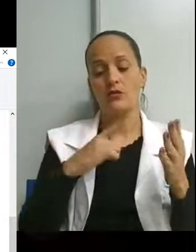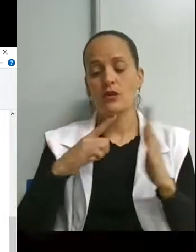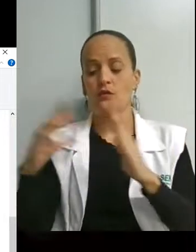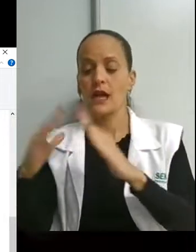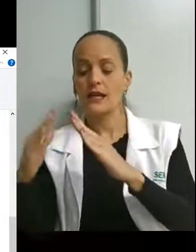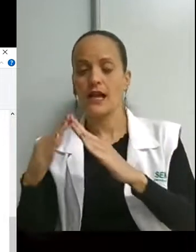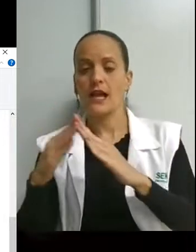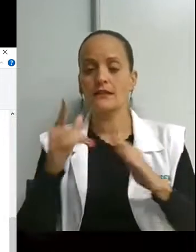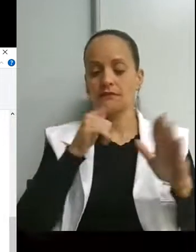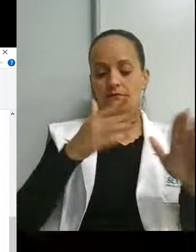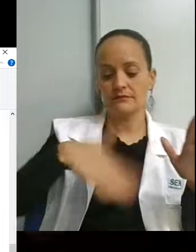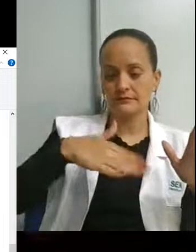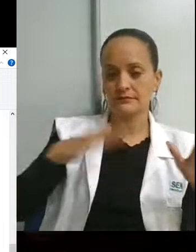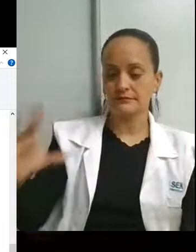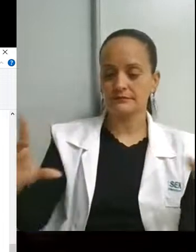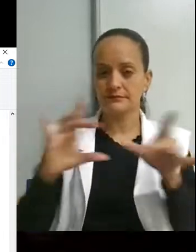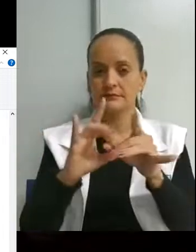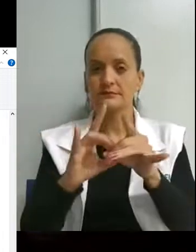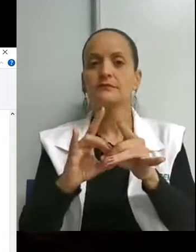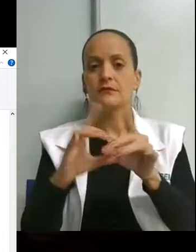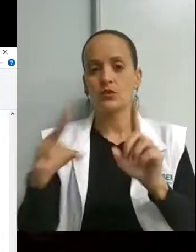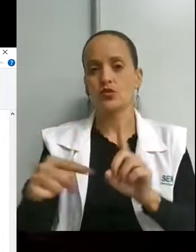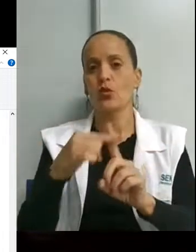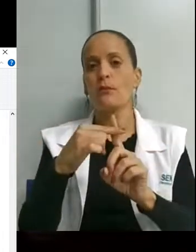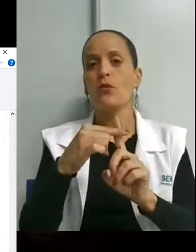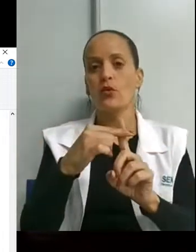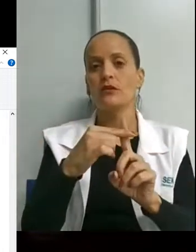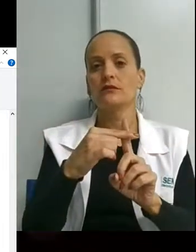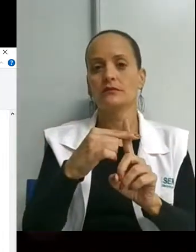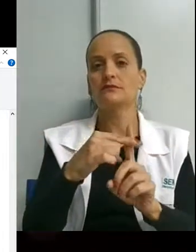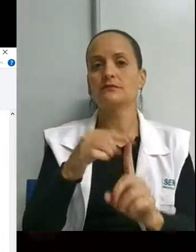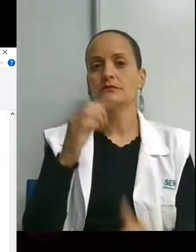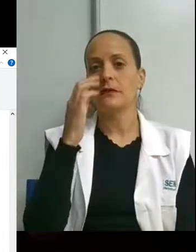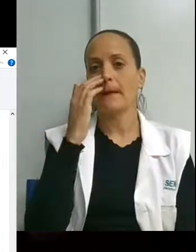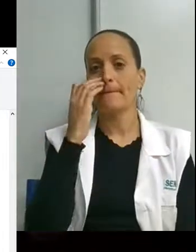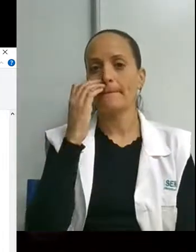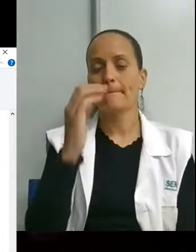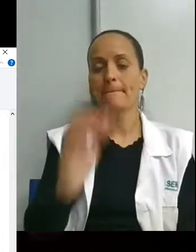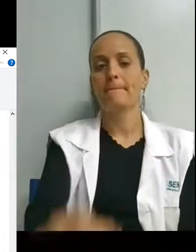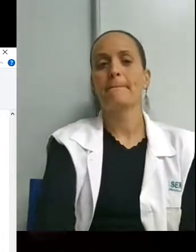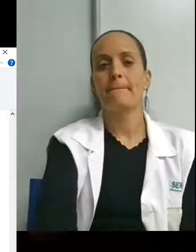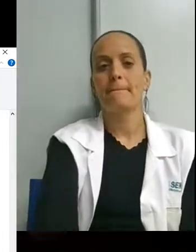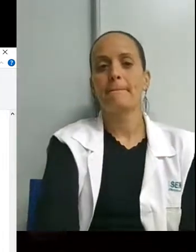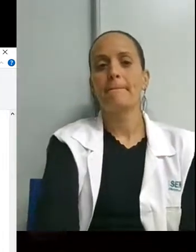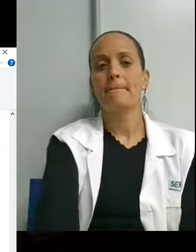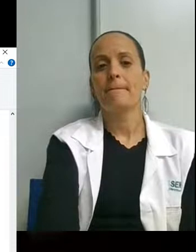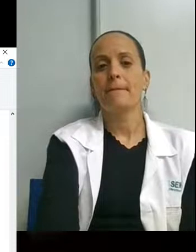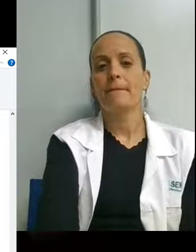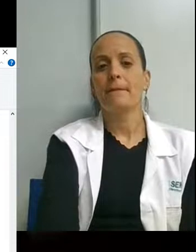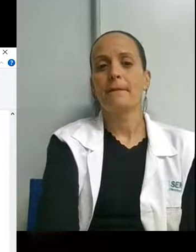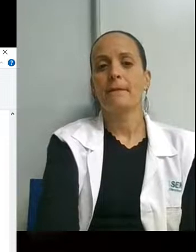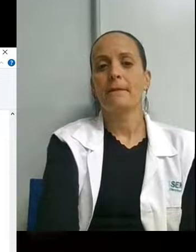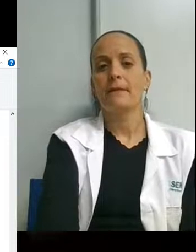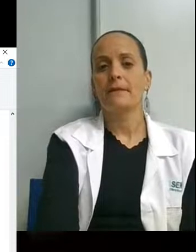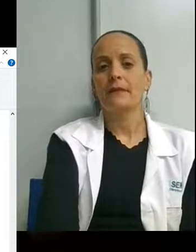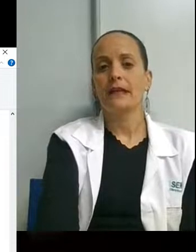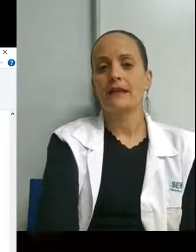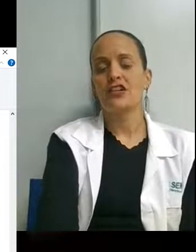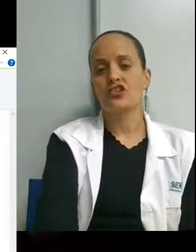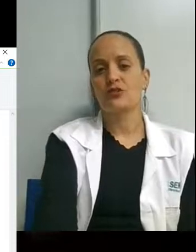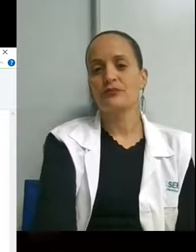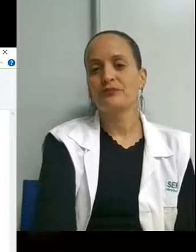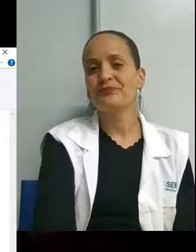Aí eu somei as resistências, né? Somando as resistências deu esse valor. Então agora vai ter um novo valor de corrente. Eu